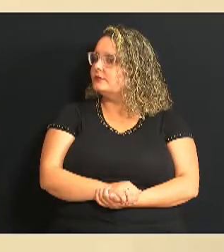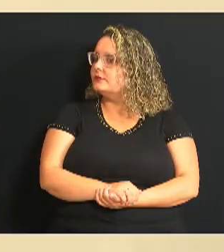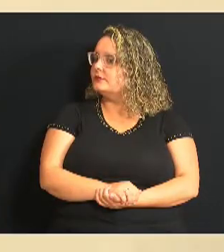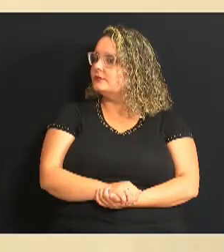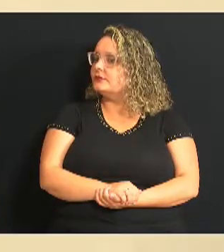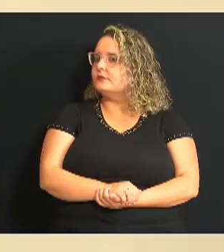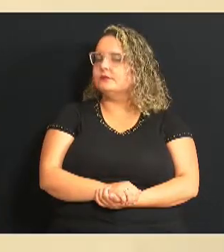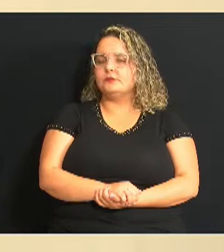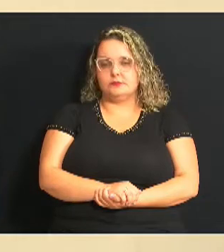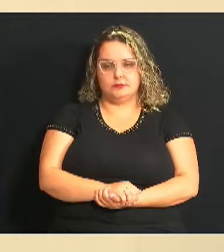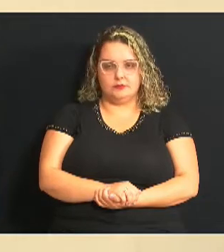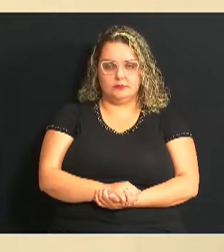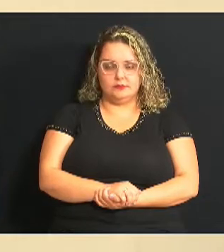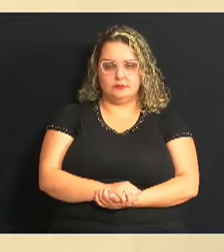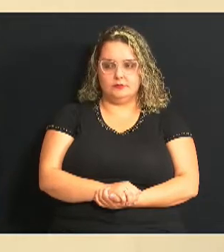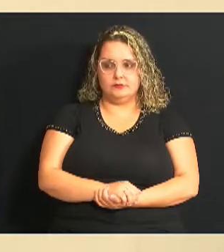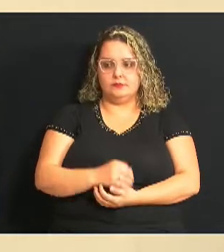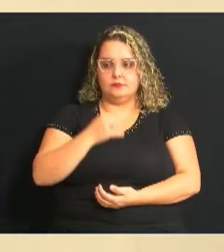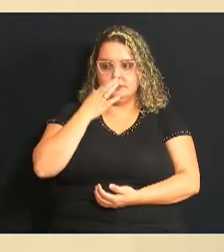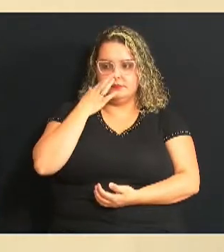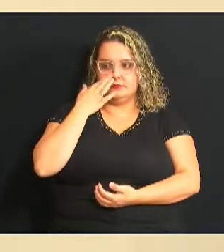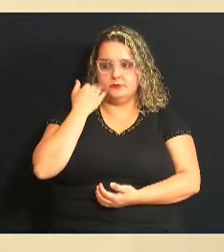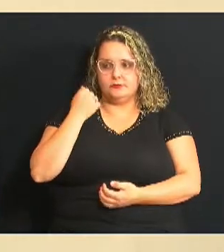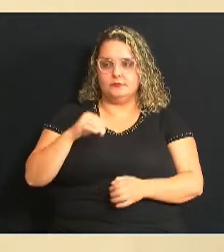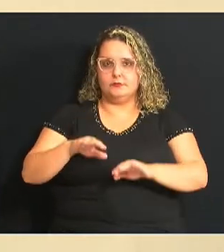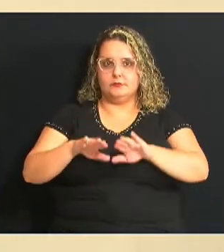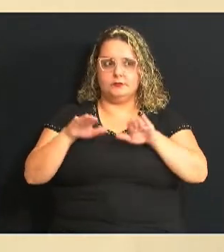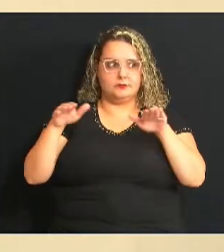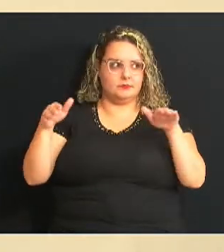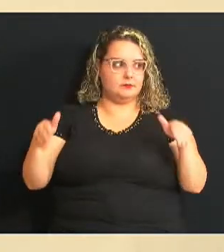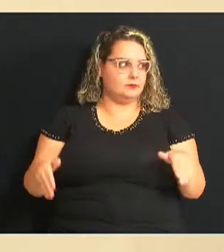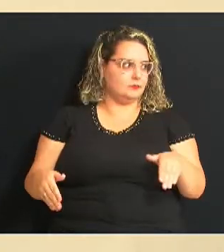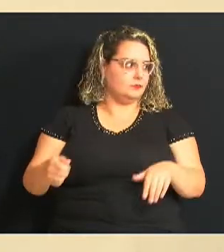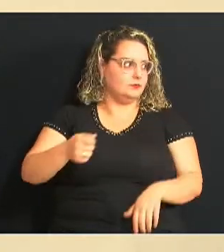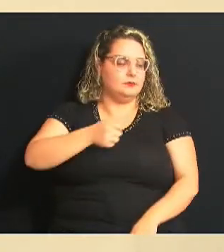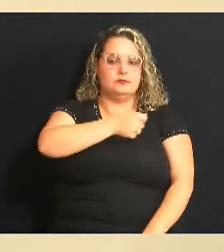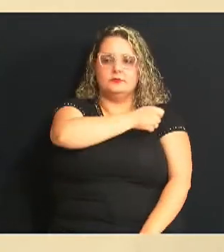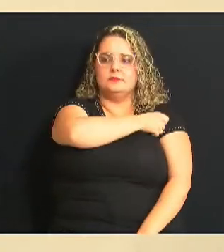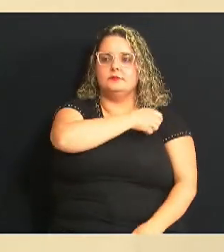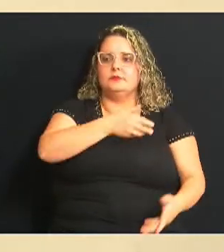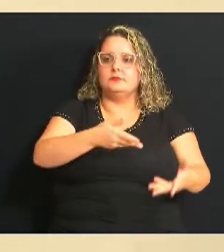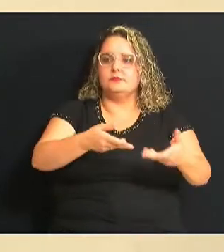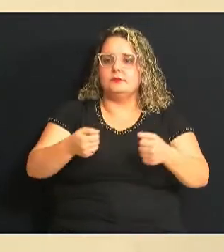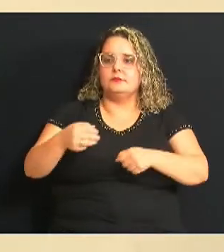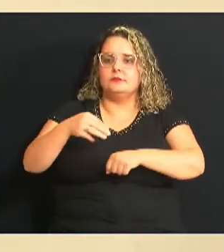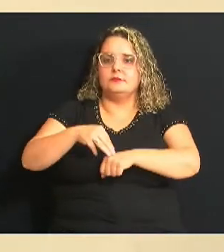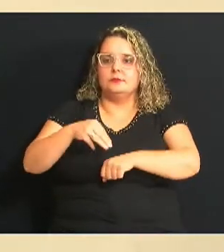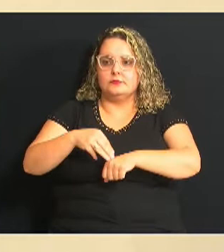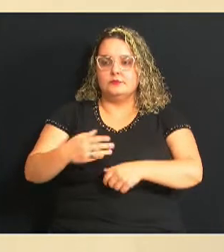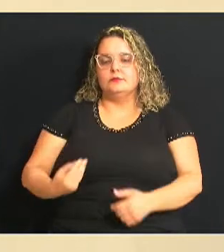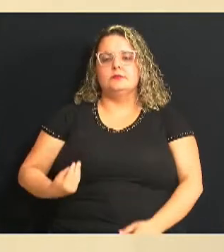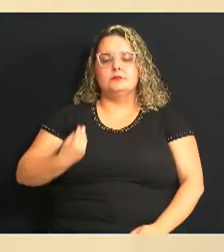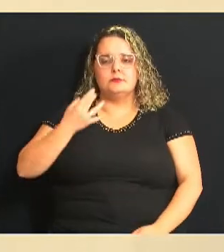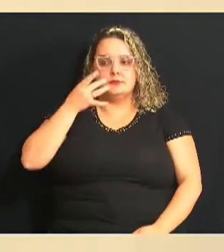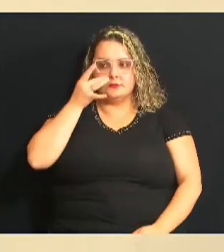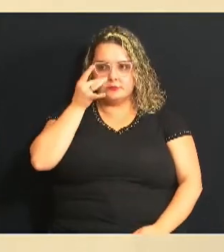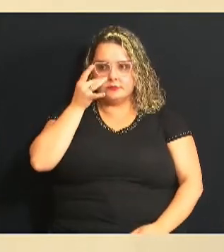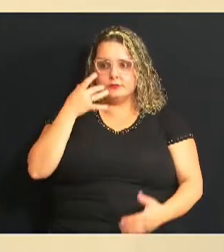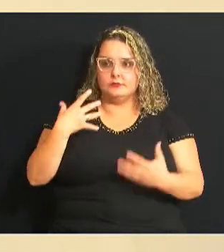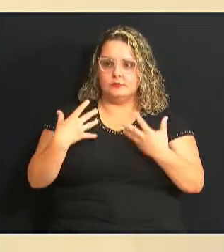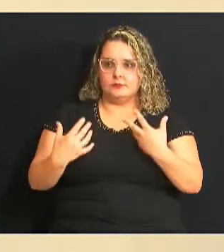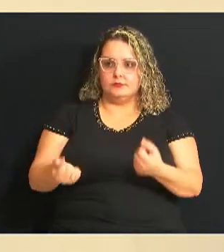Uma vez composta a mesa de autoridades, convidamos os seus componentes e demais presentes a receberem